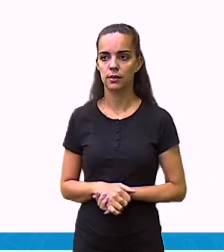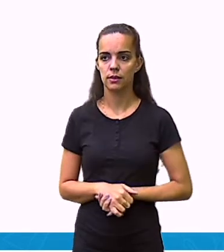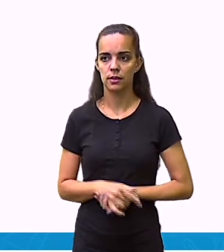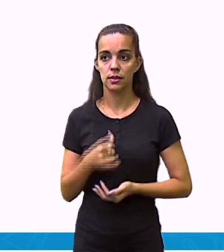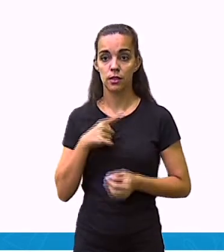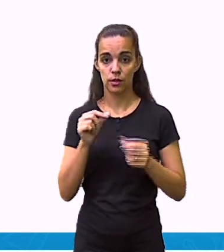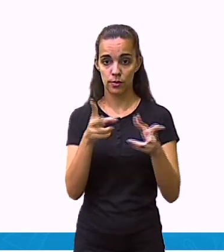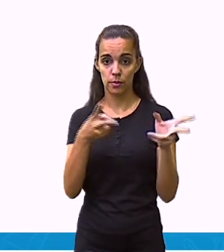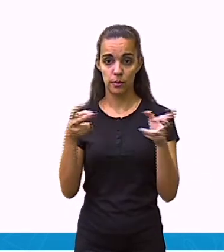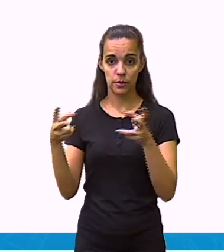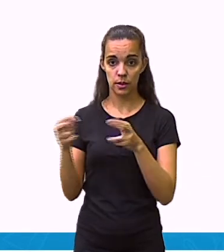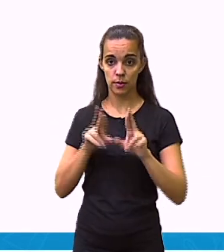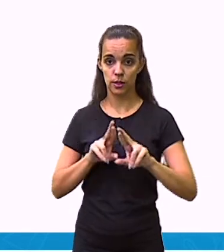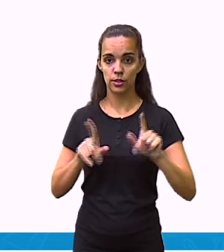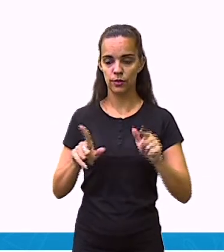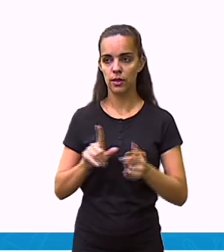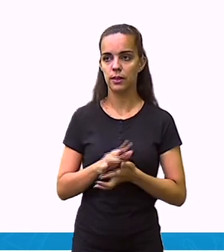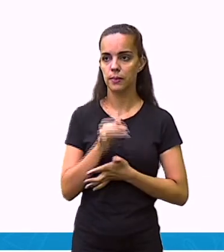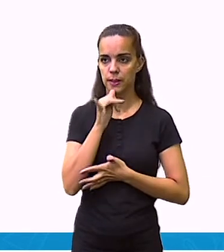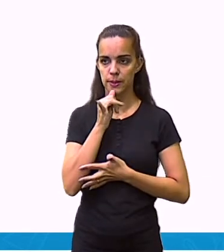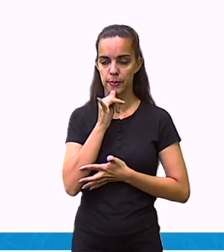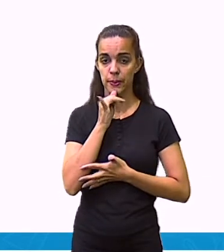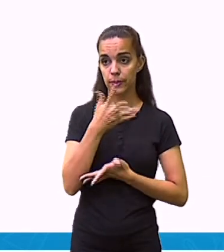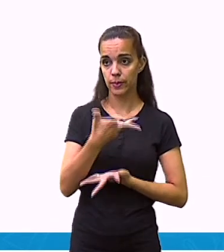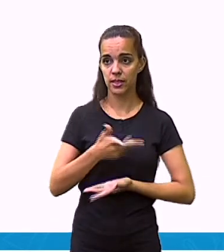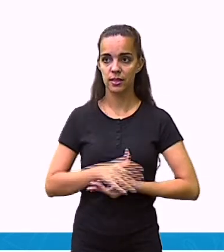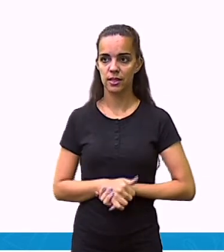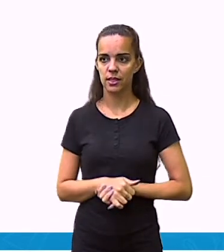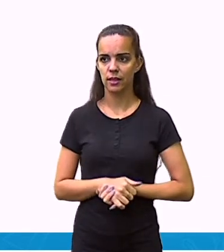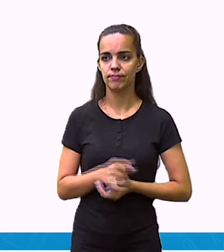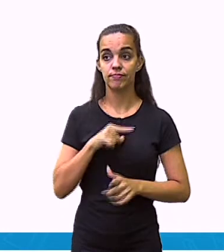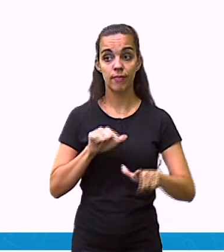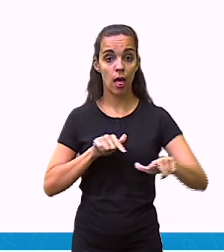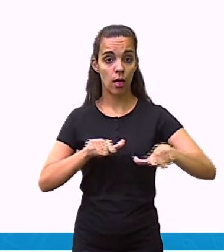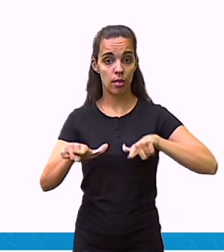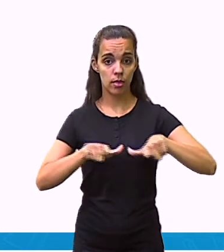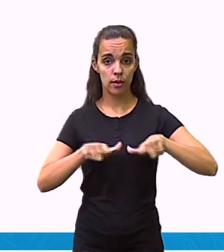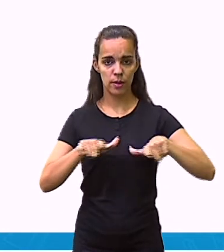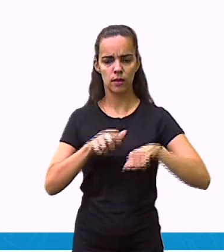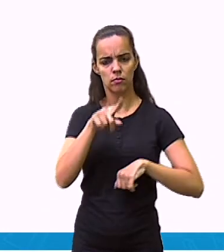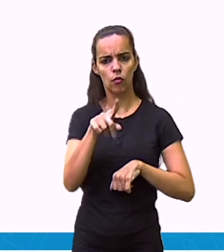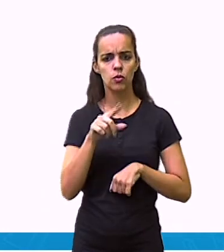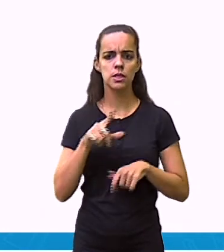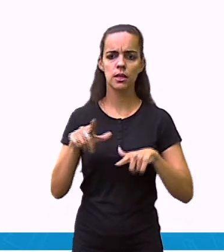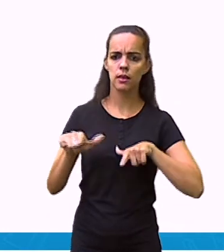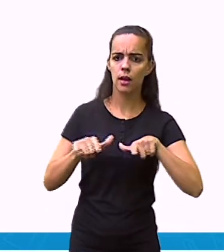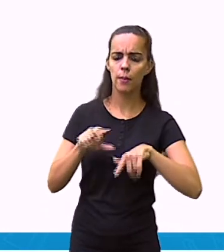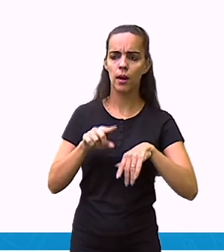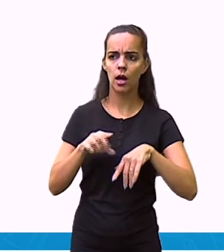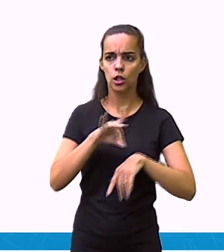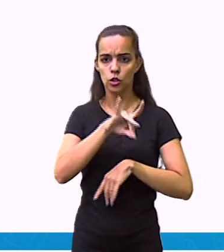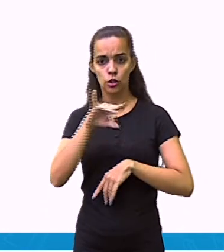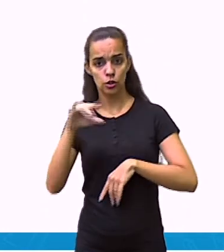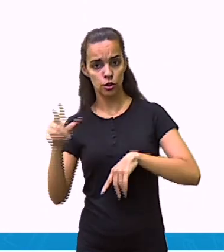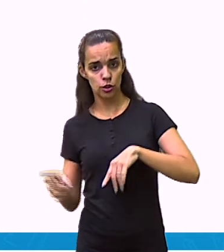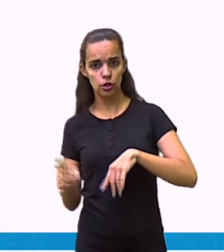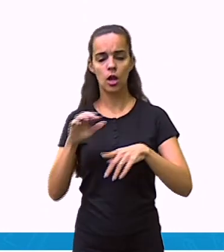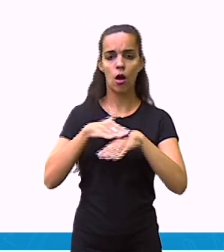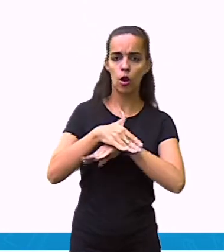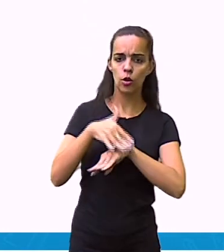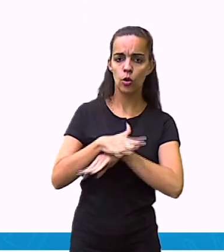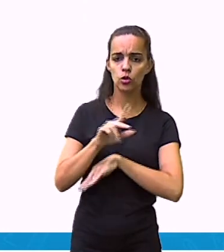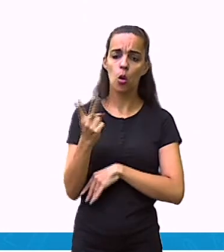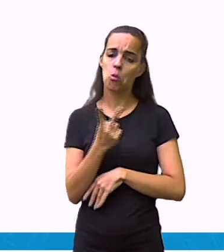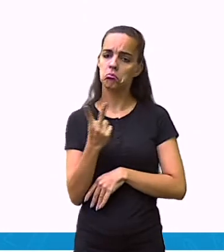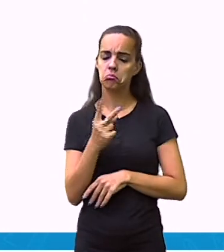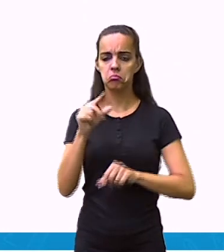as diferenças entre as atividades. Por exemplo, trabalhar. Você trabalha durante o dia, à noite ou